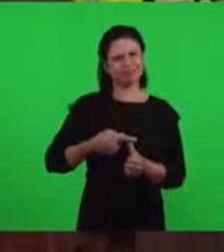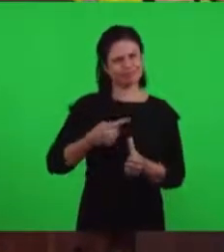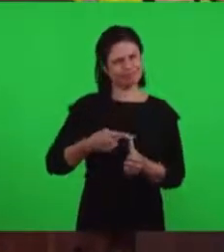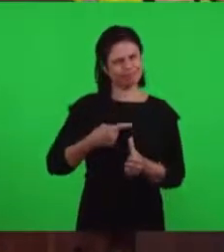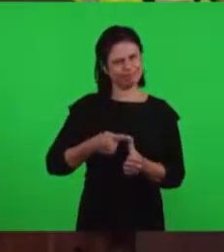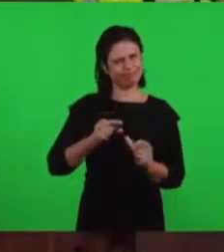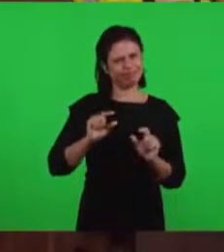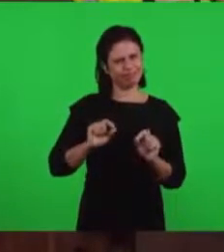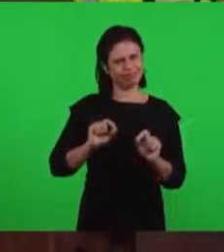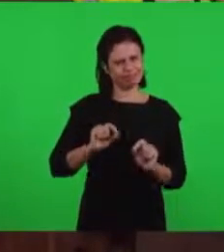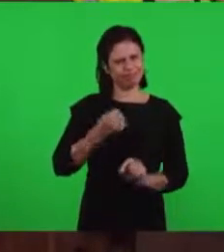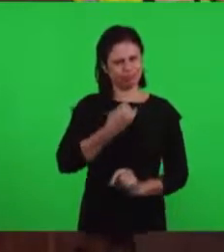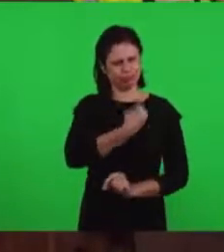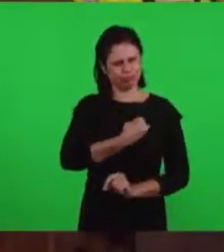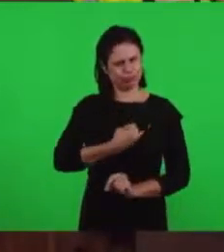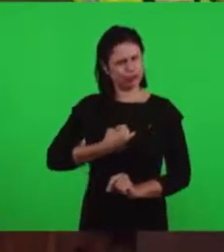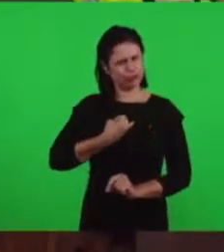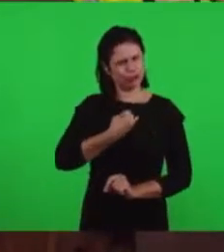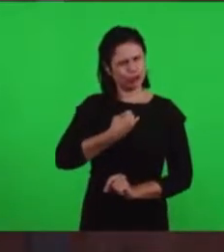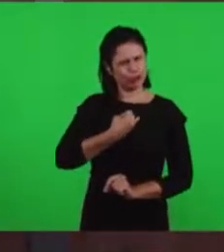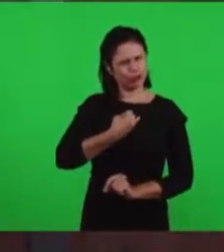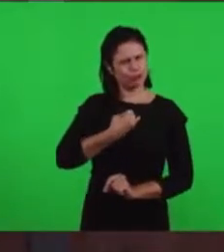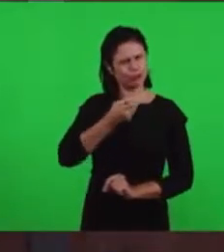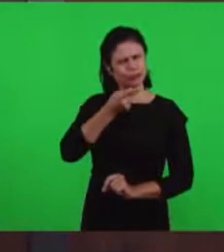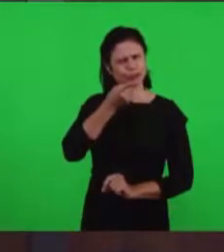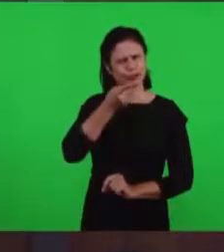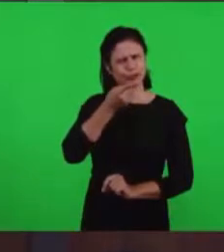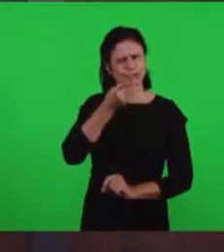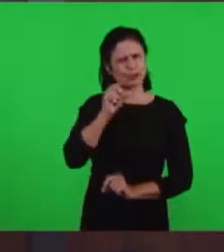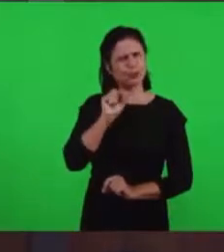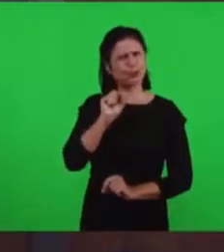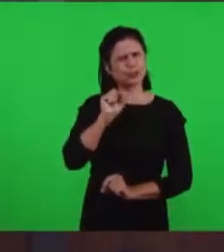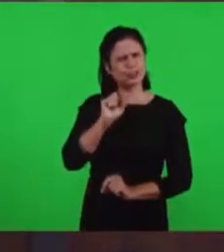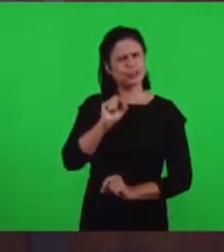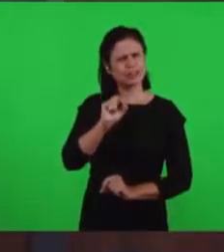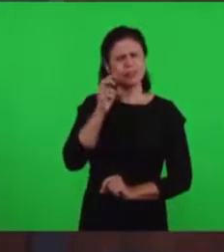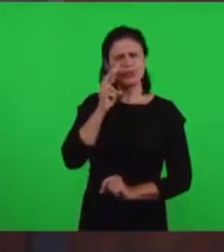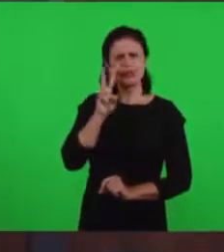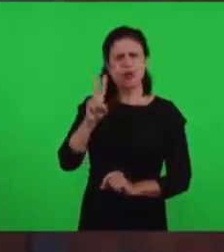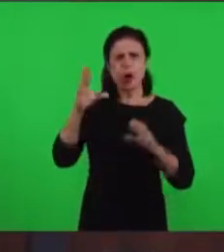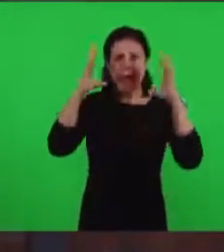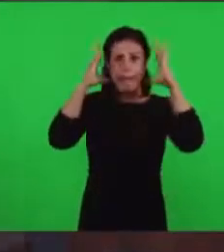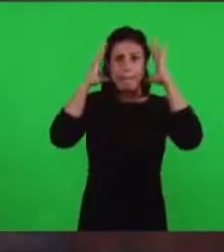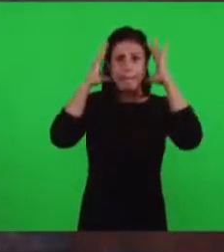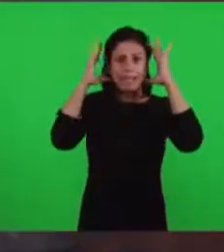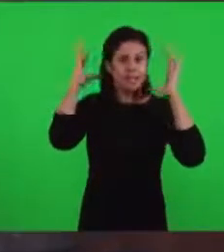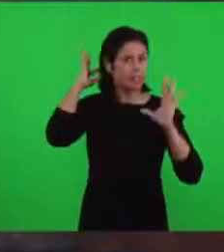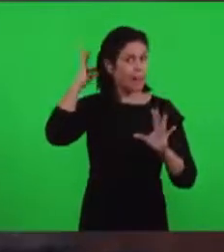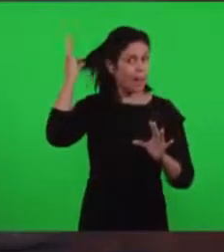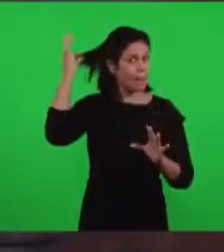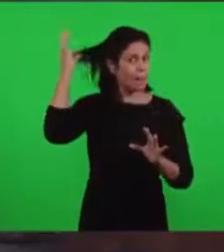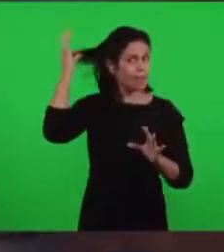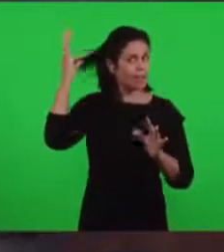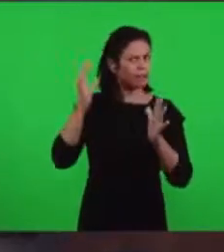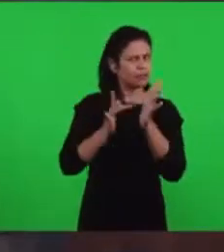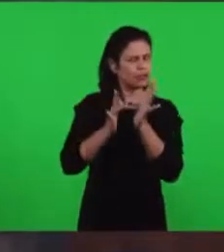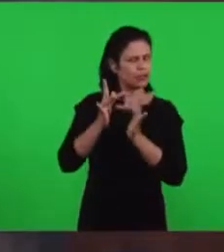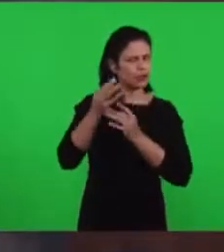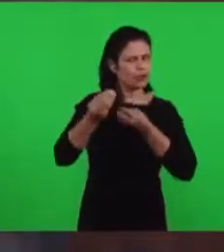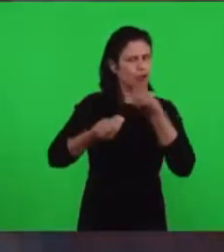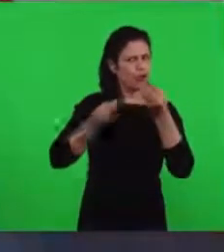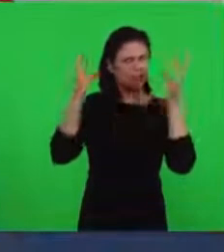que joão escreveu descreveu quando ele olha para a cabeça e cabelos ele descreve como